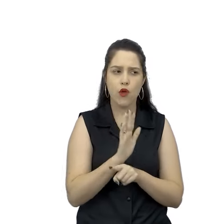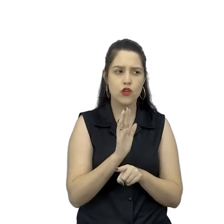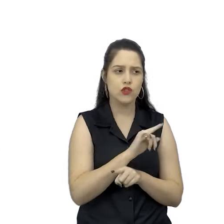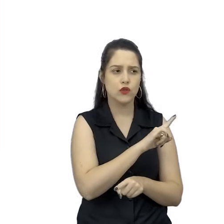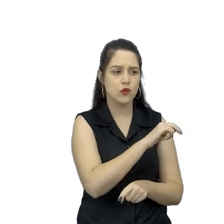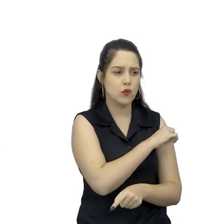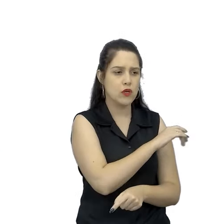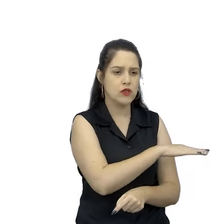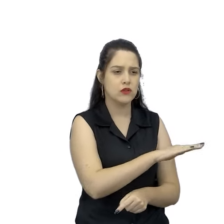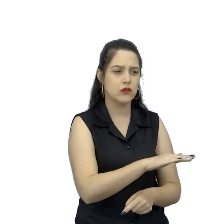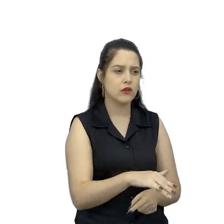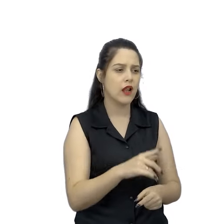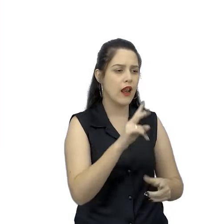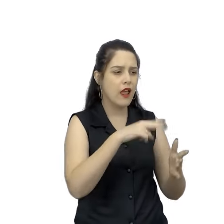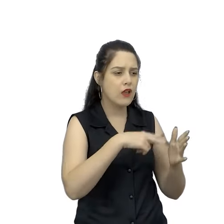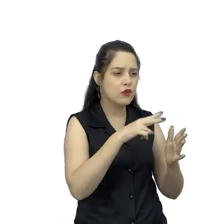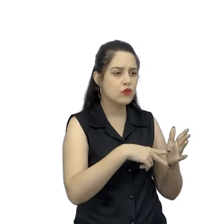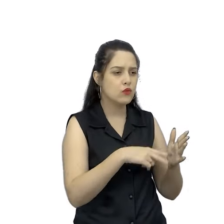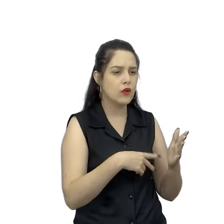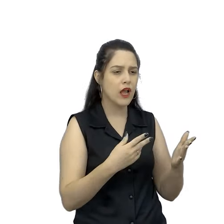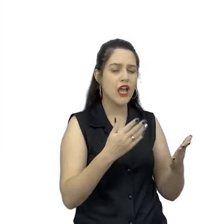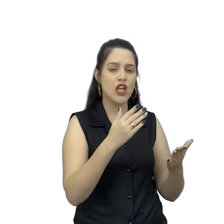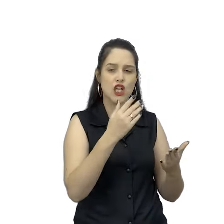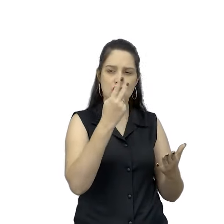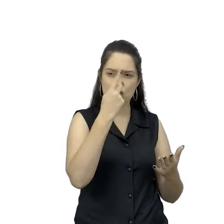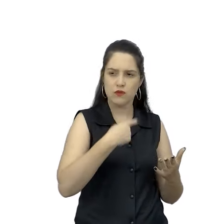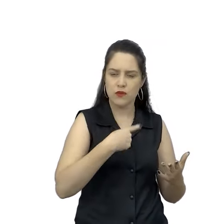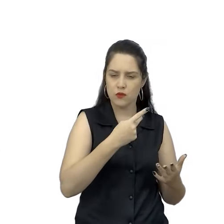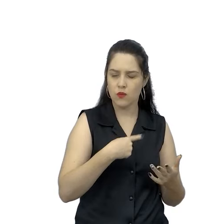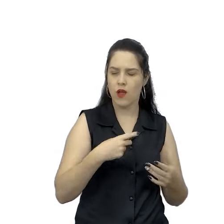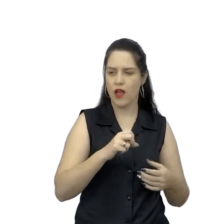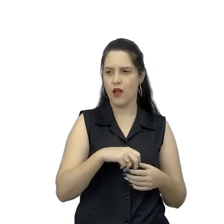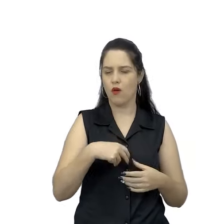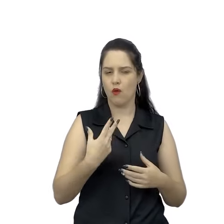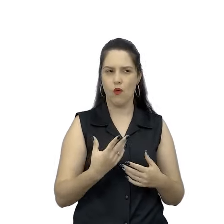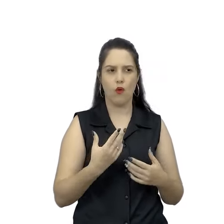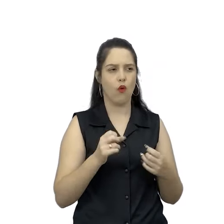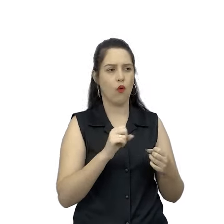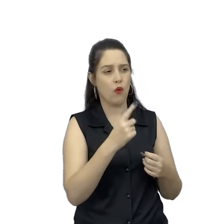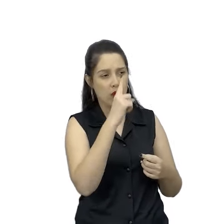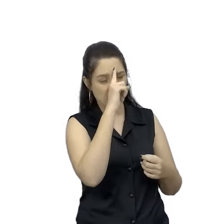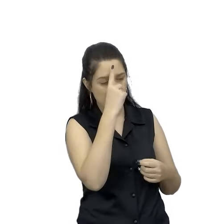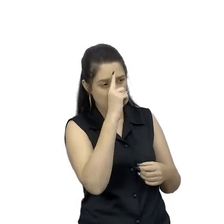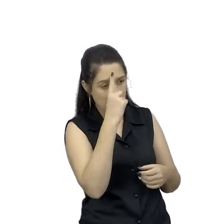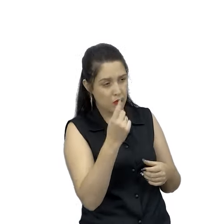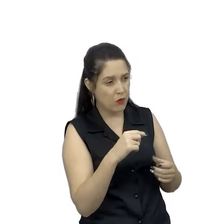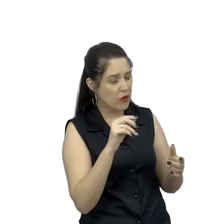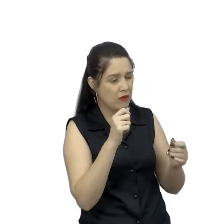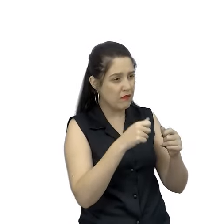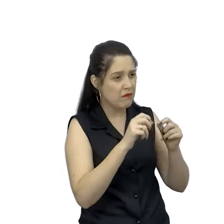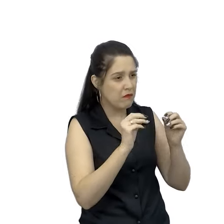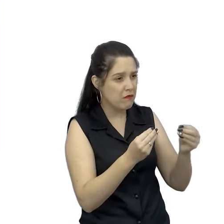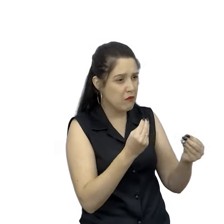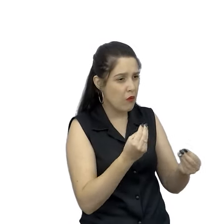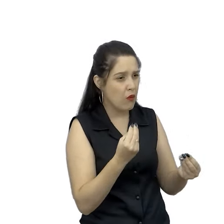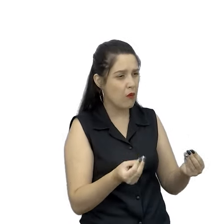ele leu, ele teve uma leitura individual, e quando ele fez essa leitura em grupo, o que modificou, né, na